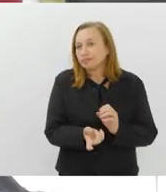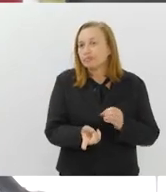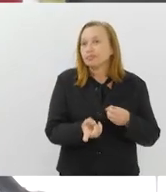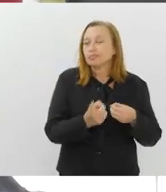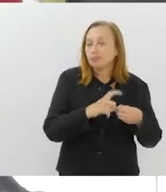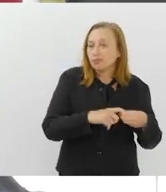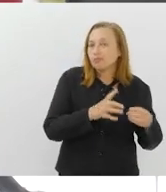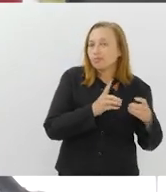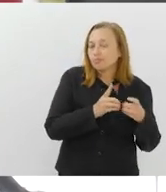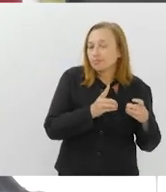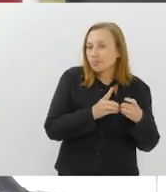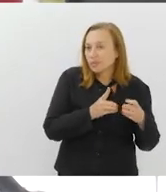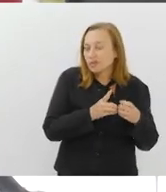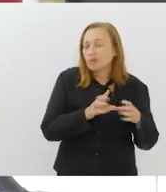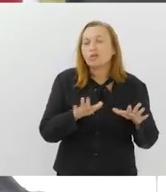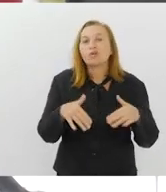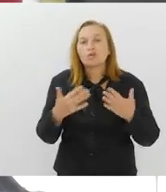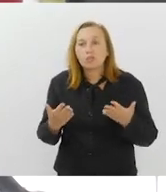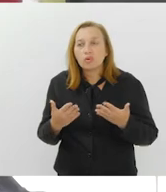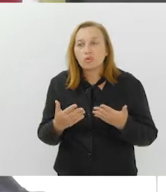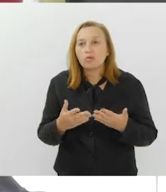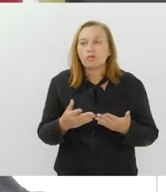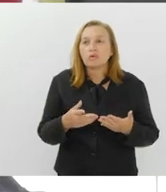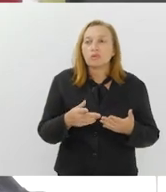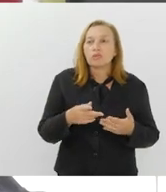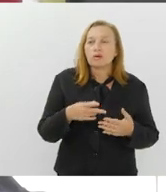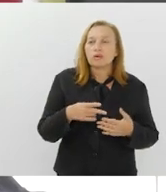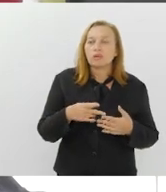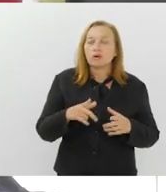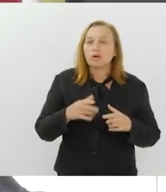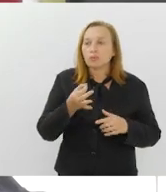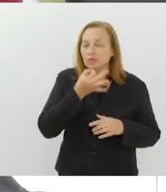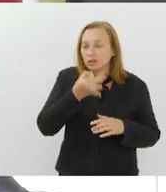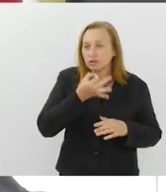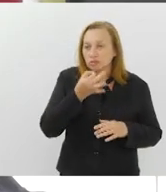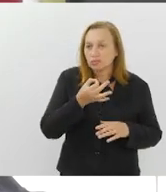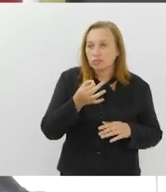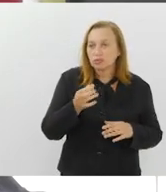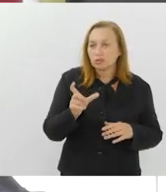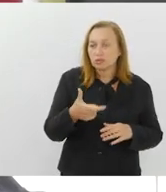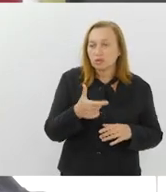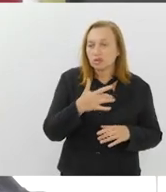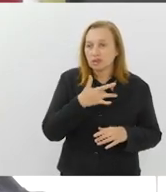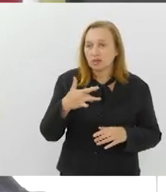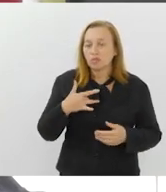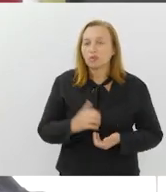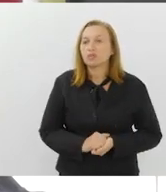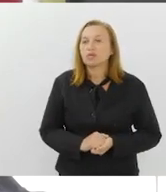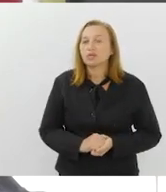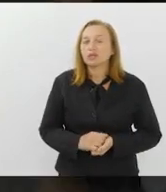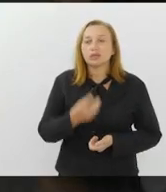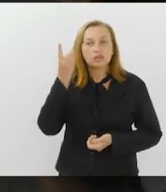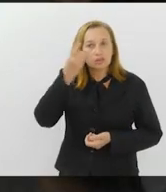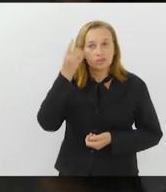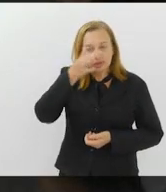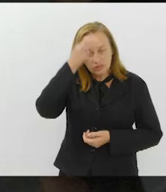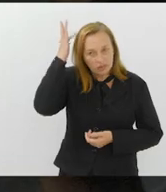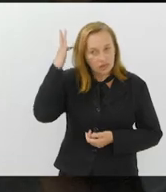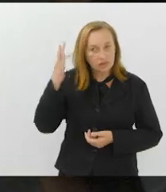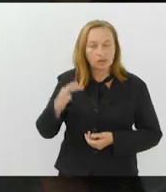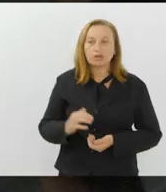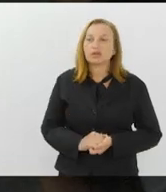retorno de atendimento? Qual é a posição dos planos de saúde nesse sentido? Deputado Fred, a posição da Abranges